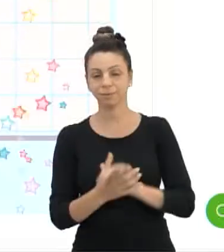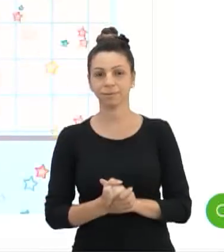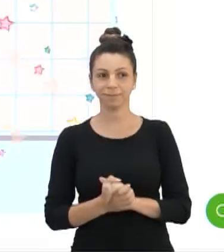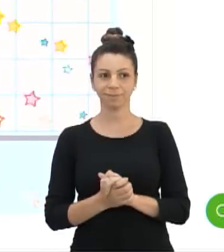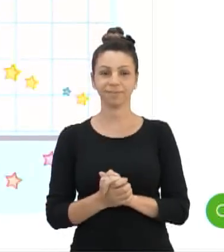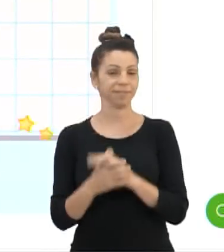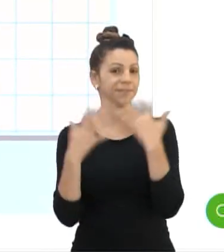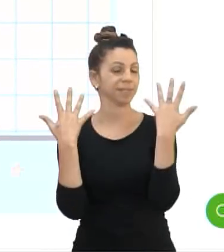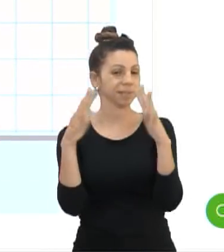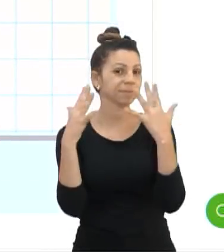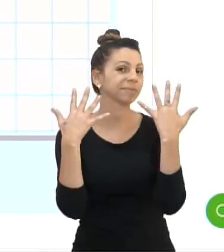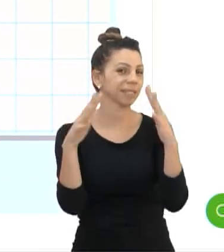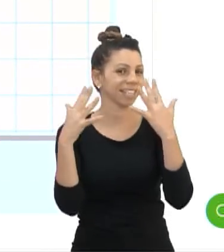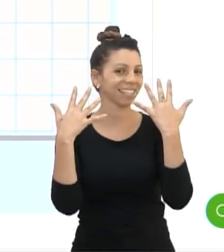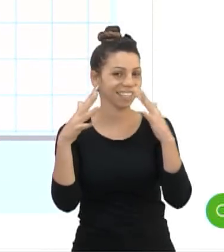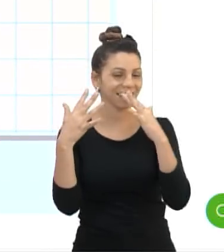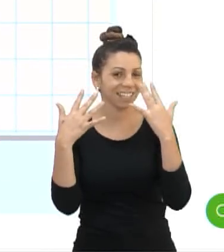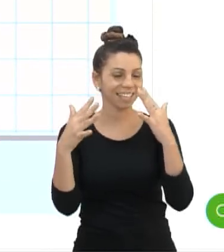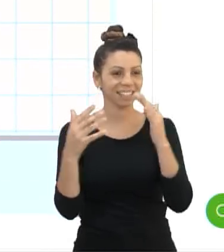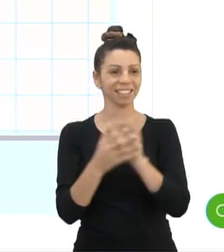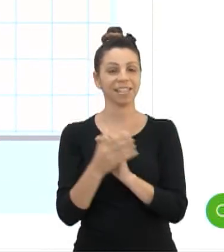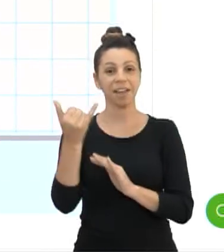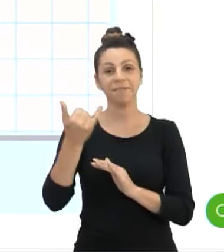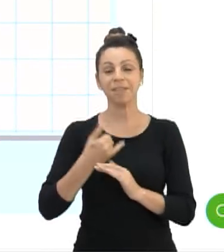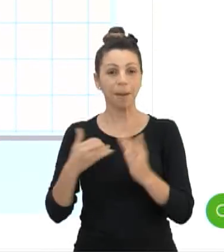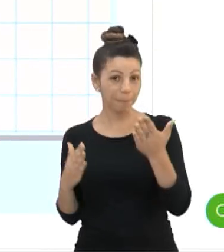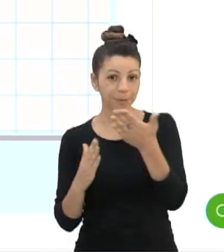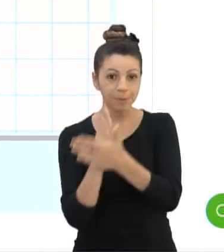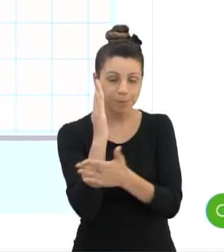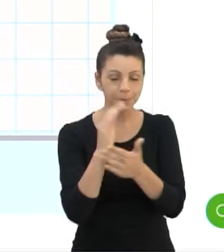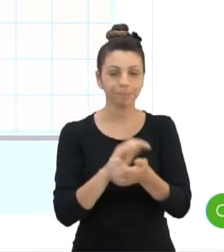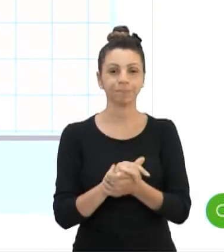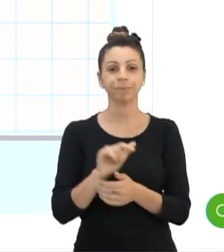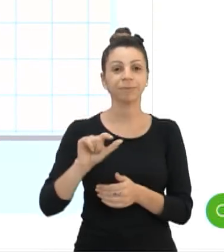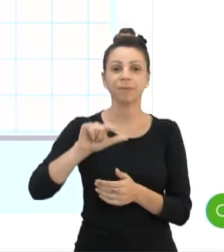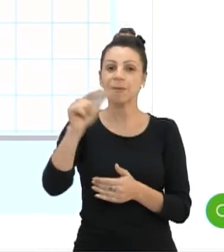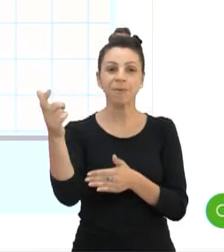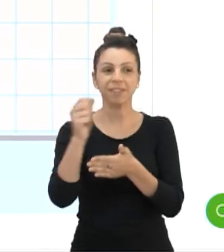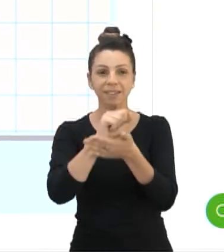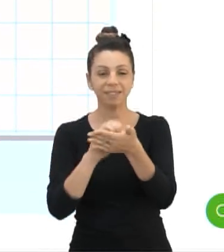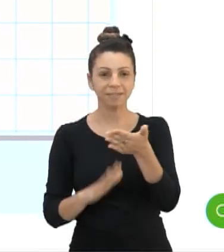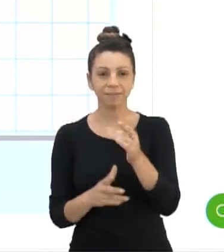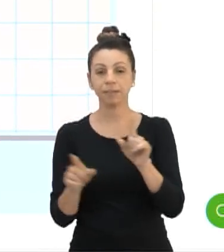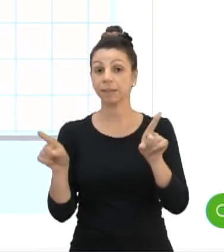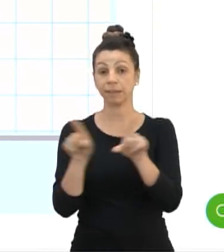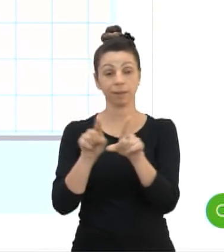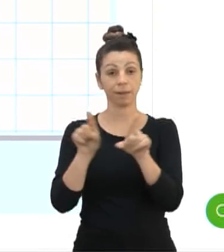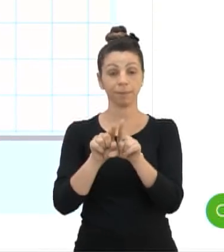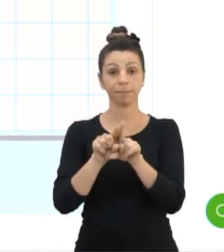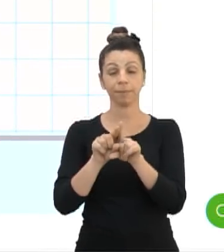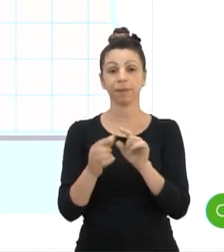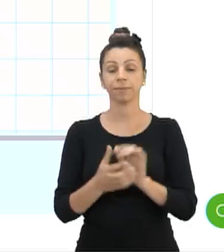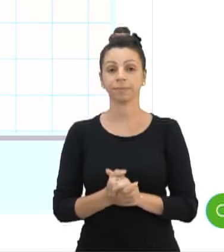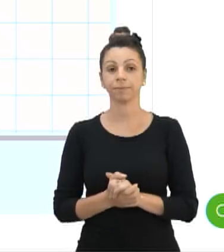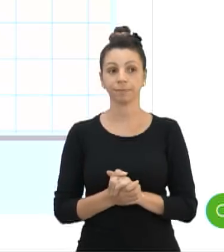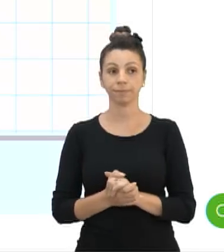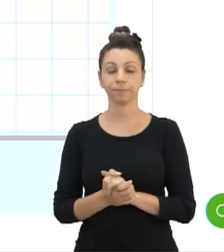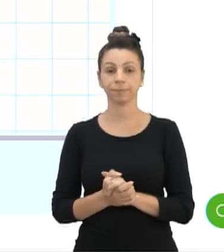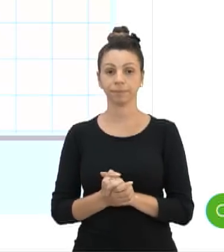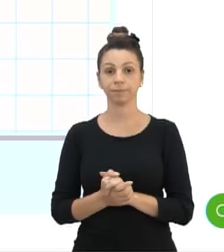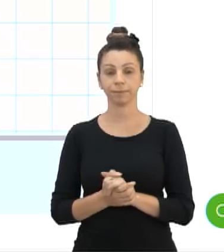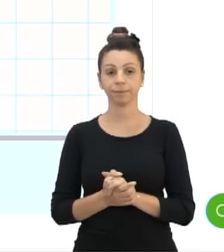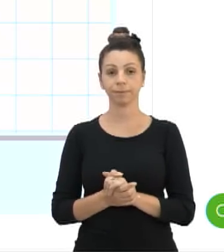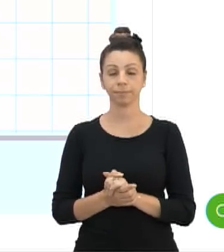Então, ele vai dar uma mensagem que vocês acertaram e vai passar para o próximo. Esse próximo também é uma nova figura aleatória que vai ser